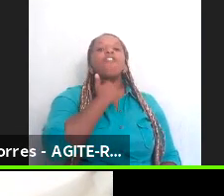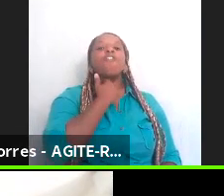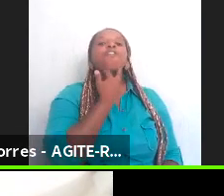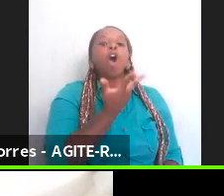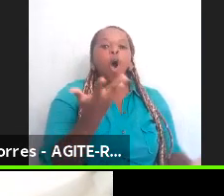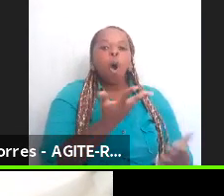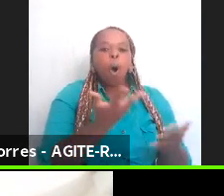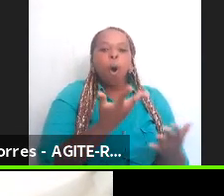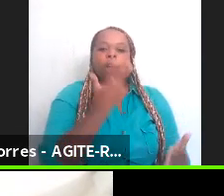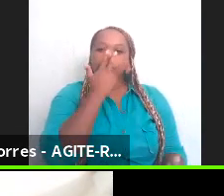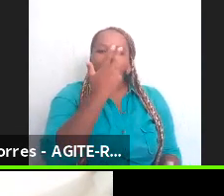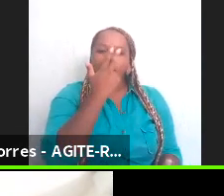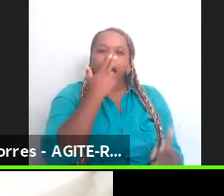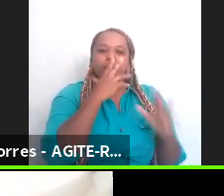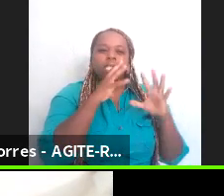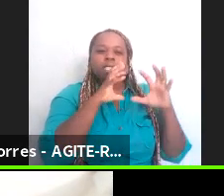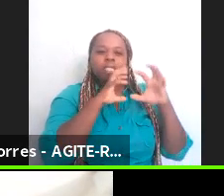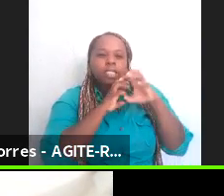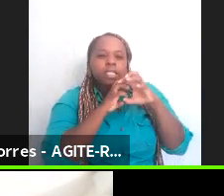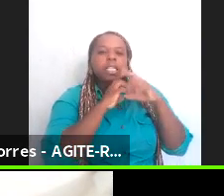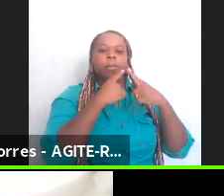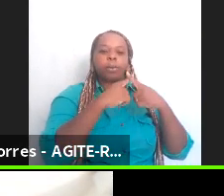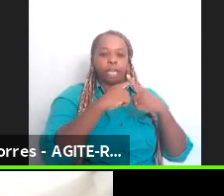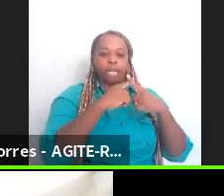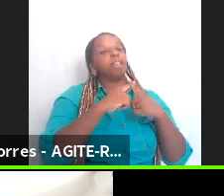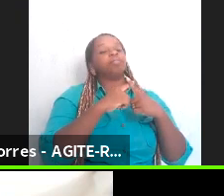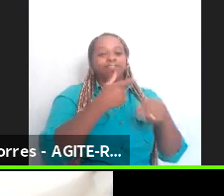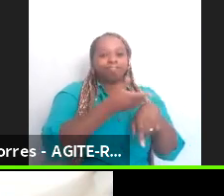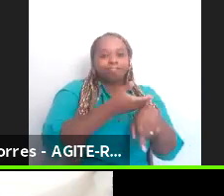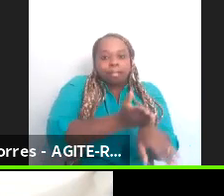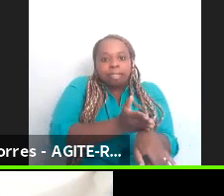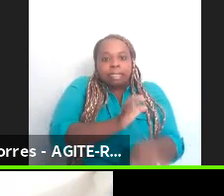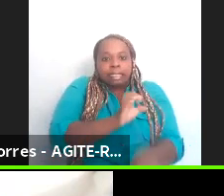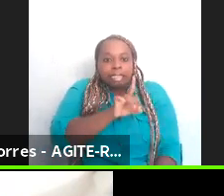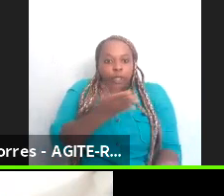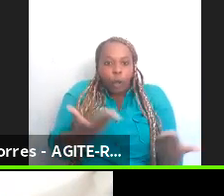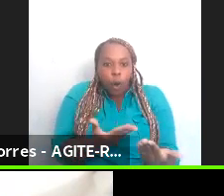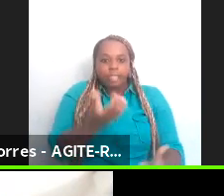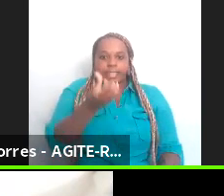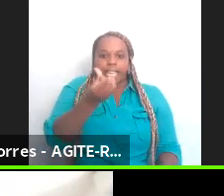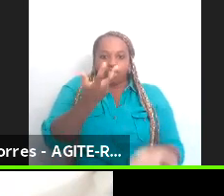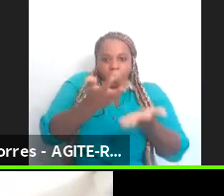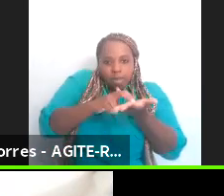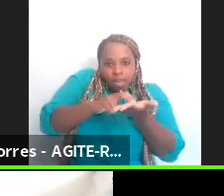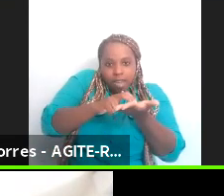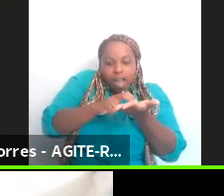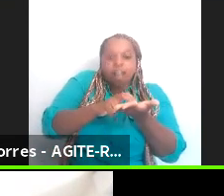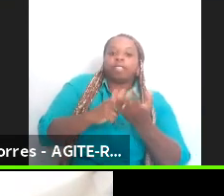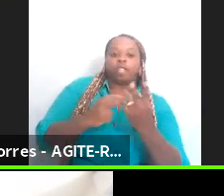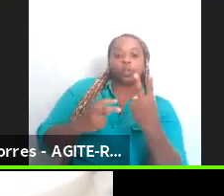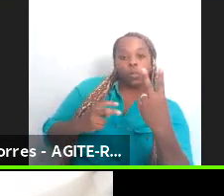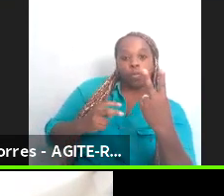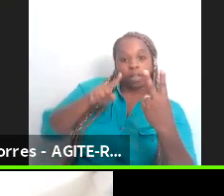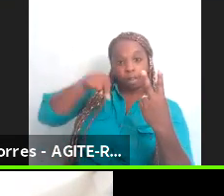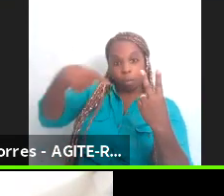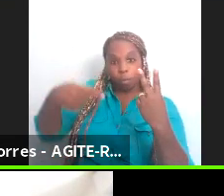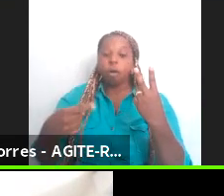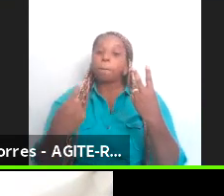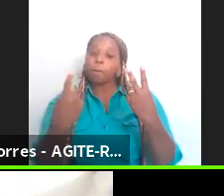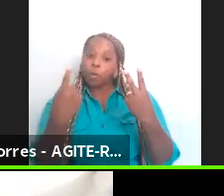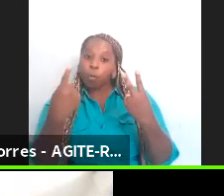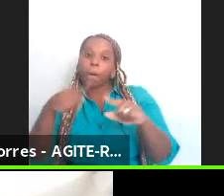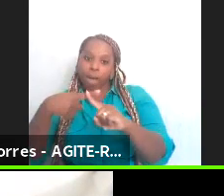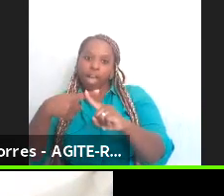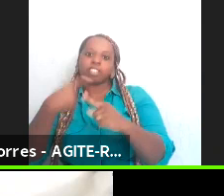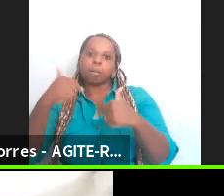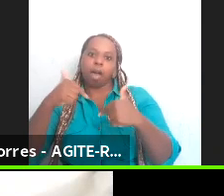muito cedo, às 6 da manhã, e foram 2 sessões, e eu tenho mais uma sessão daqui a pouquinho. Então, eu sempre